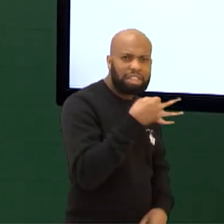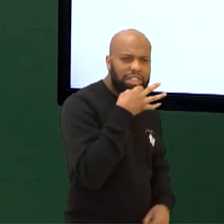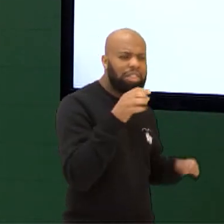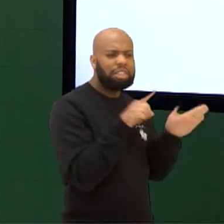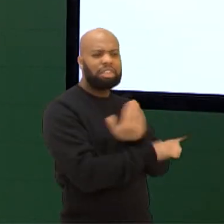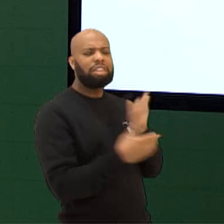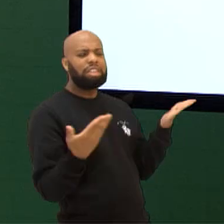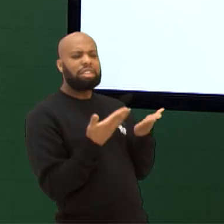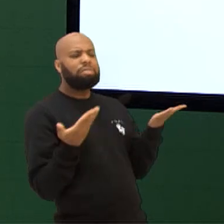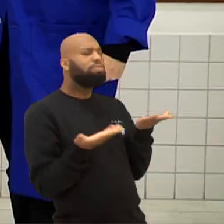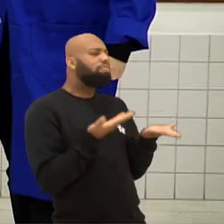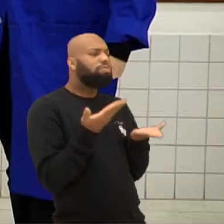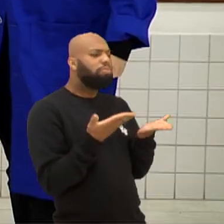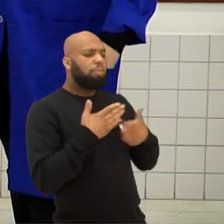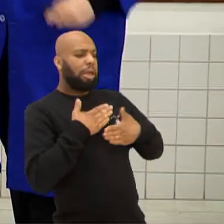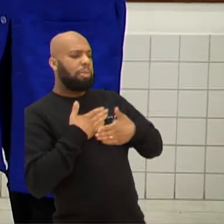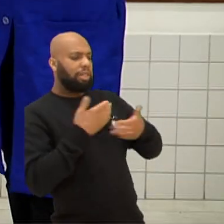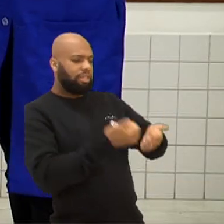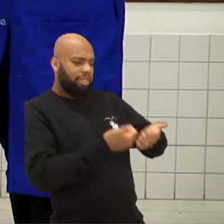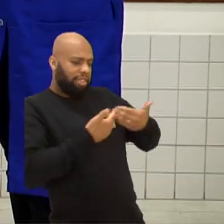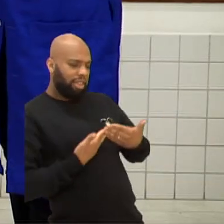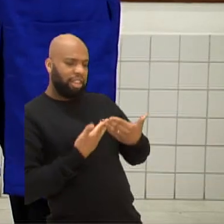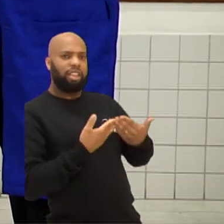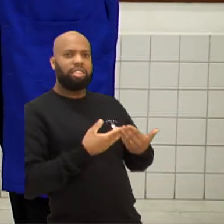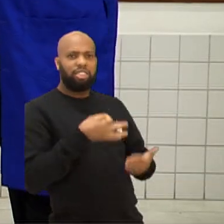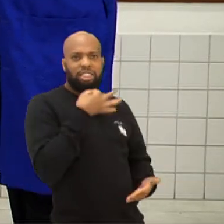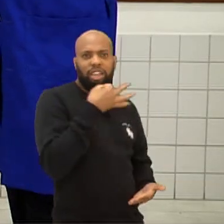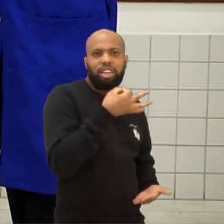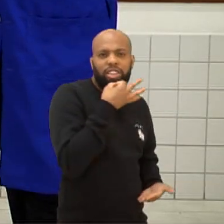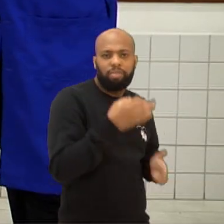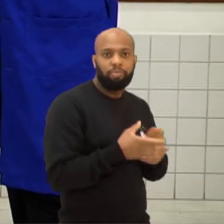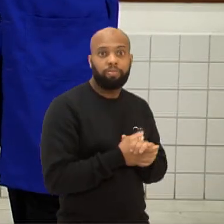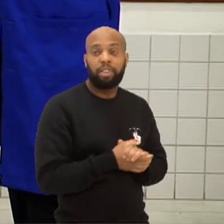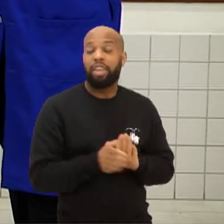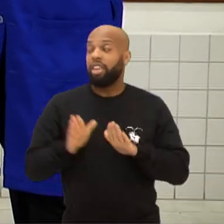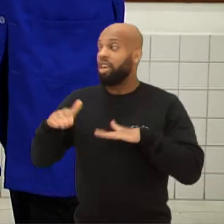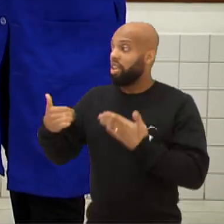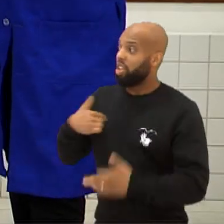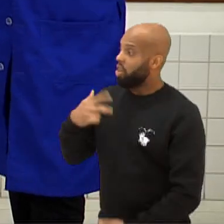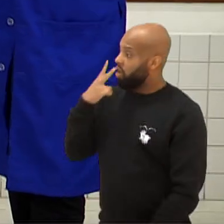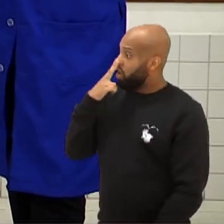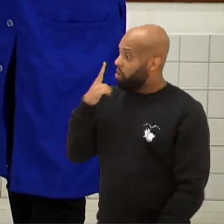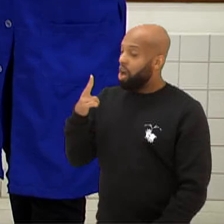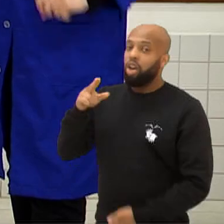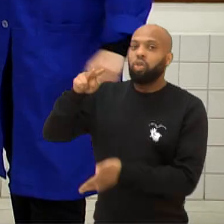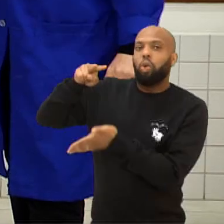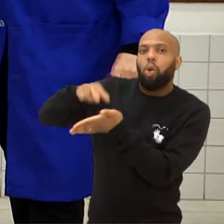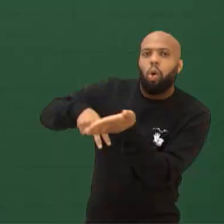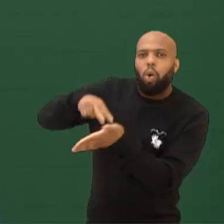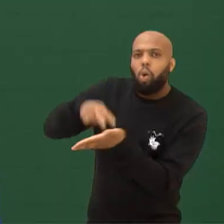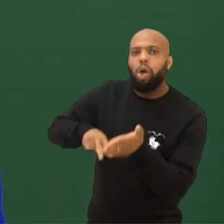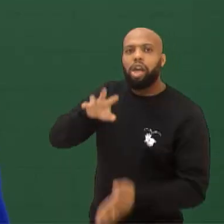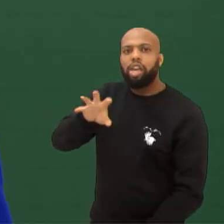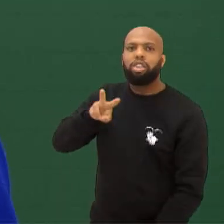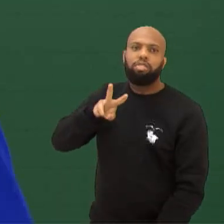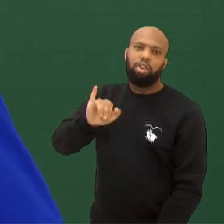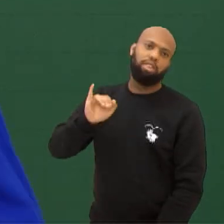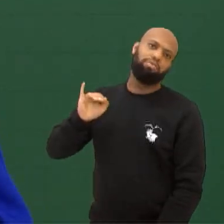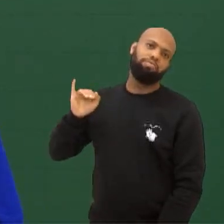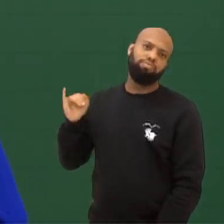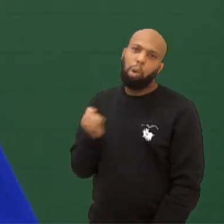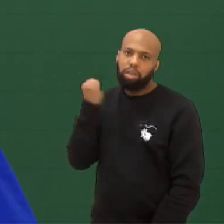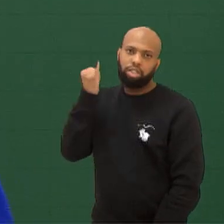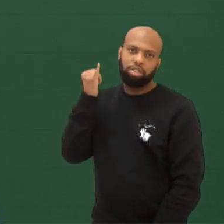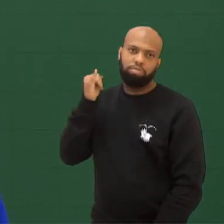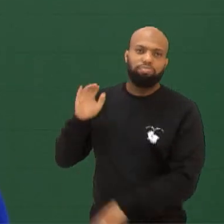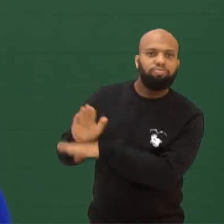dica que você tem para mim. Puxa, olha lá, eu acho que, sinceramente, a leitura é algo que vai te ajudar bastante.